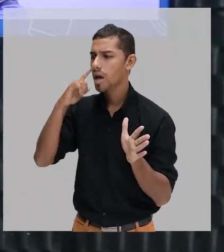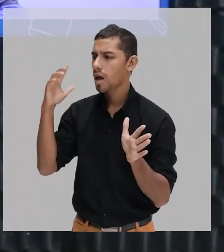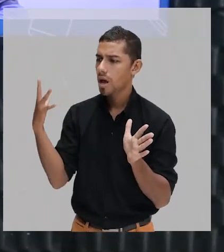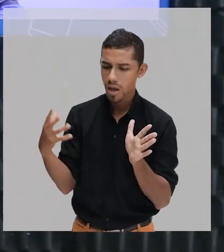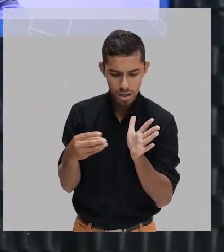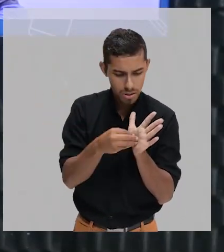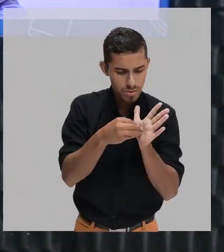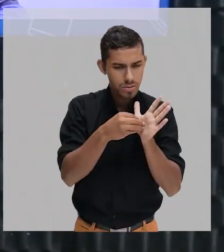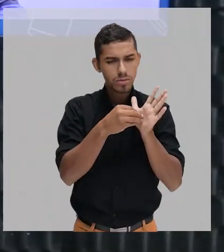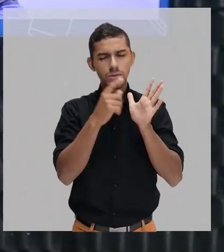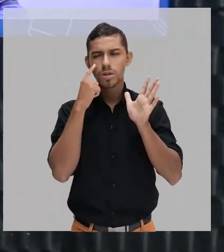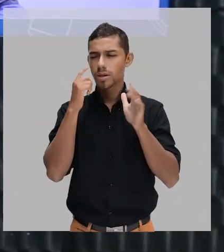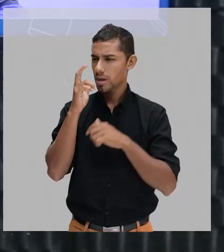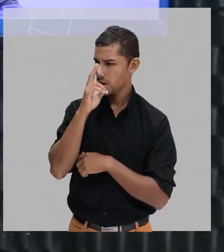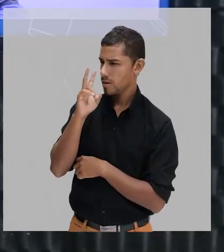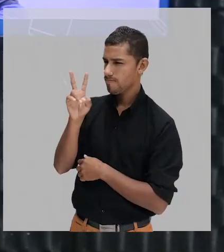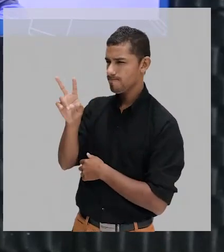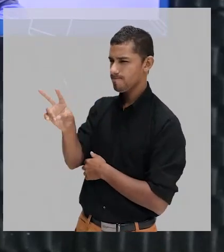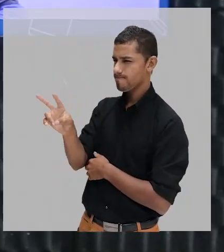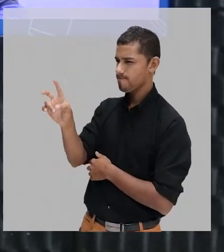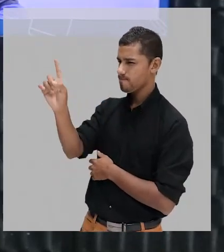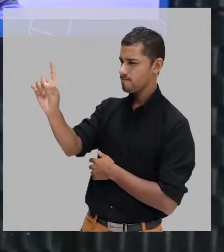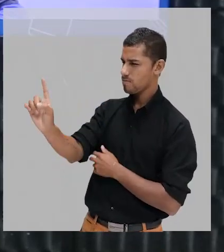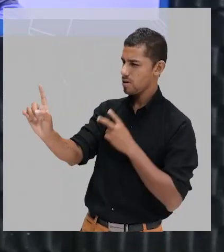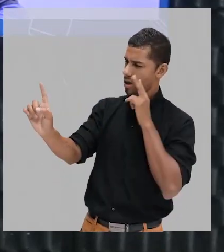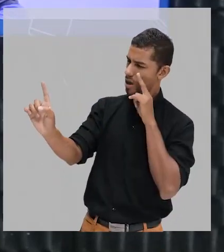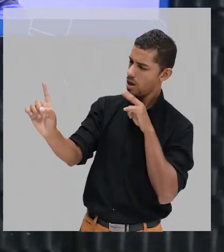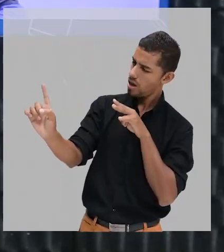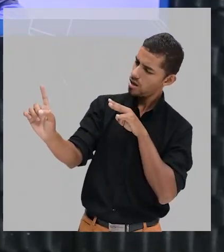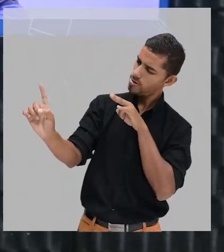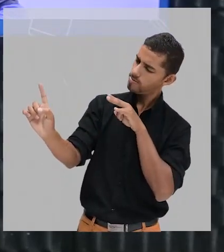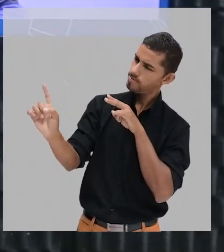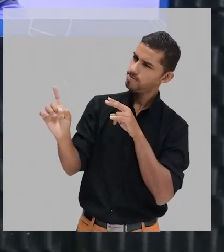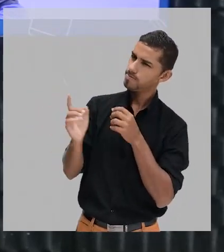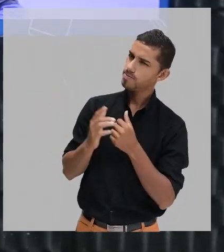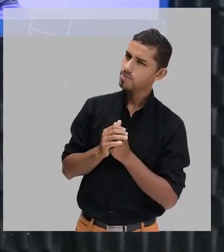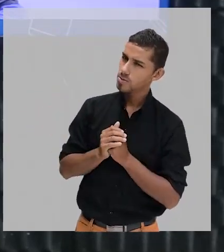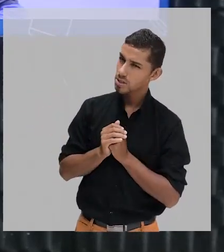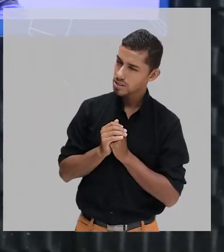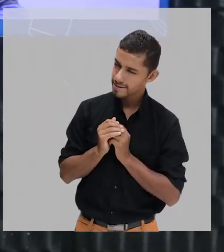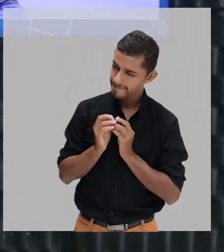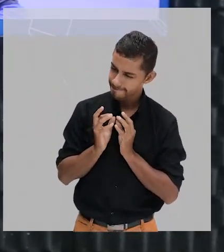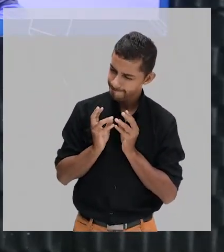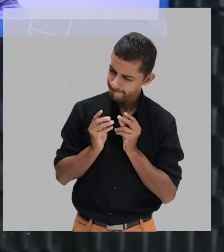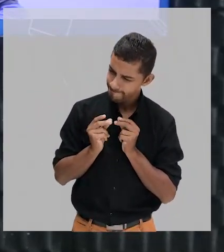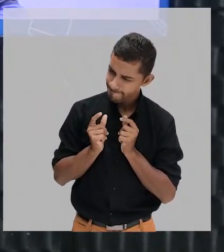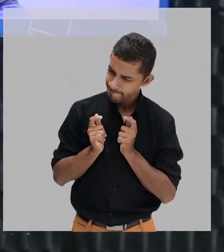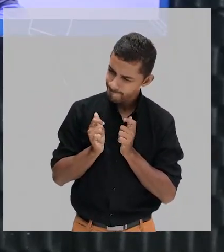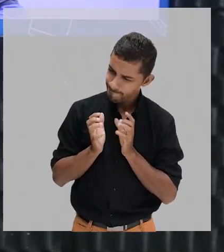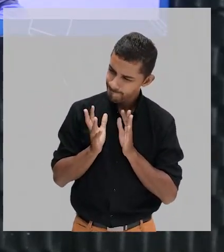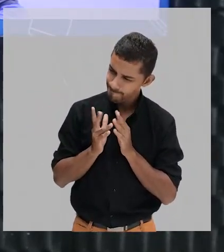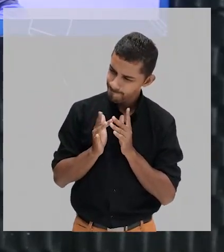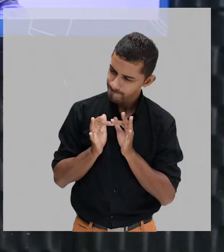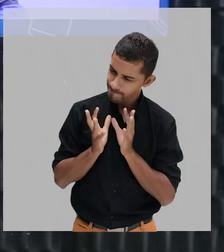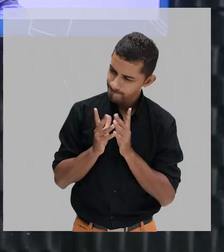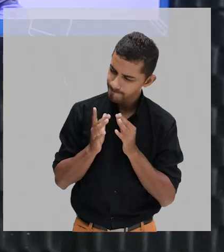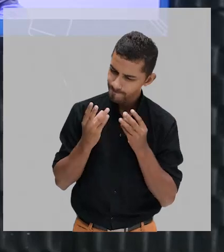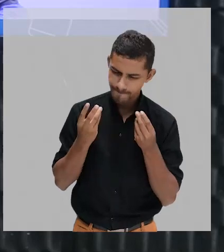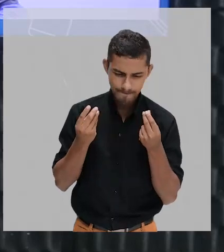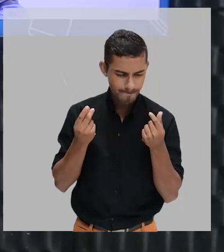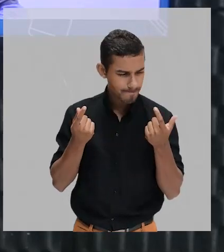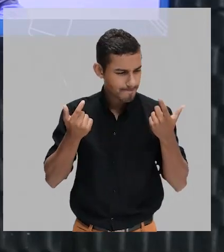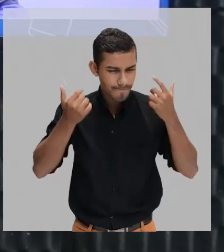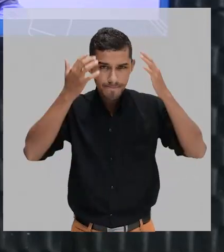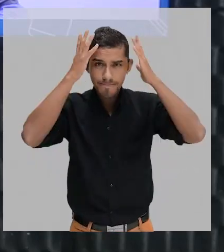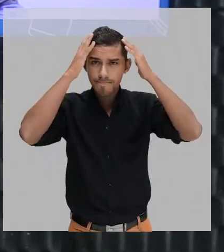para alguém com determinado olhar, na hora que você mexe na ponta dos dedos, na hora que você mexe os dedos, na hora que você mexe no